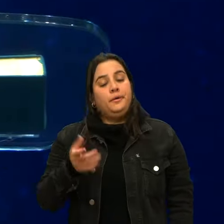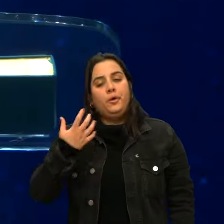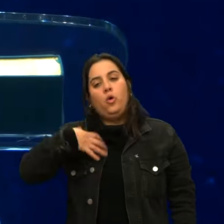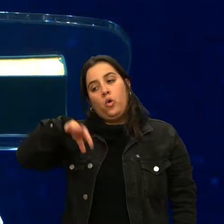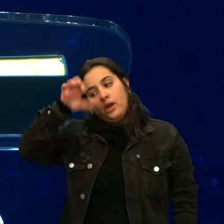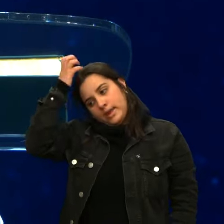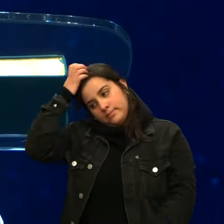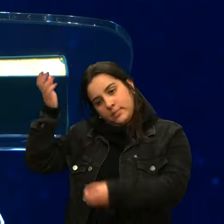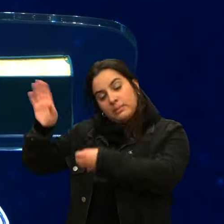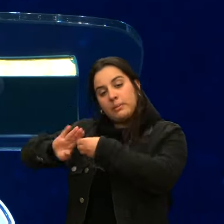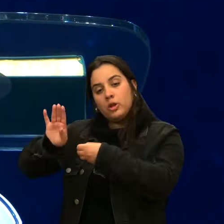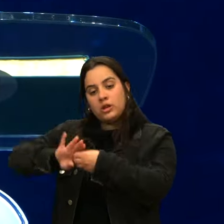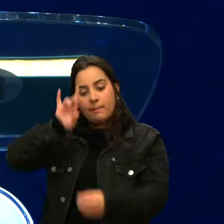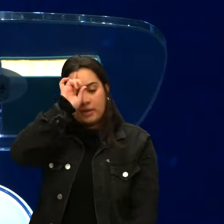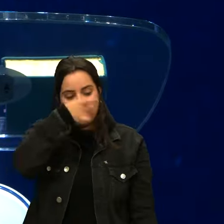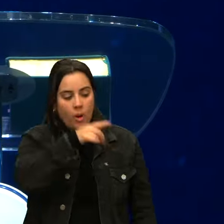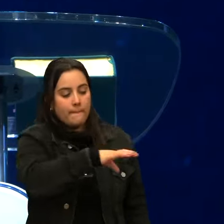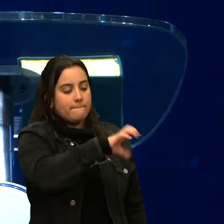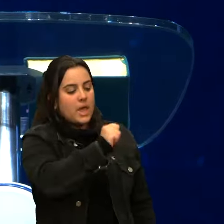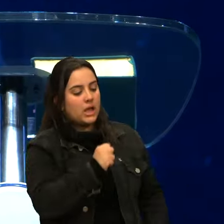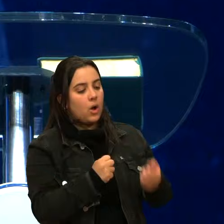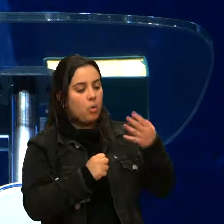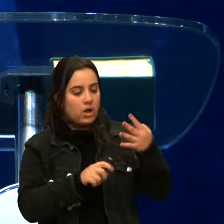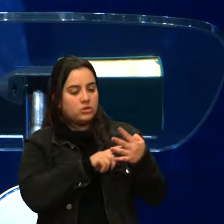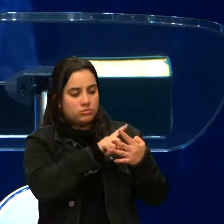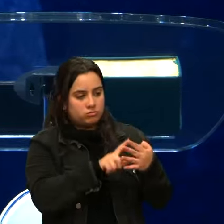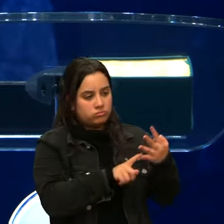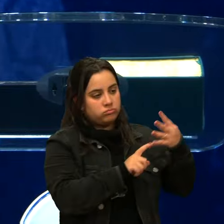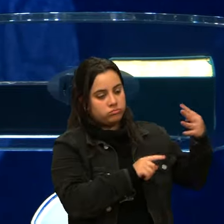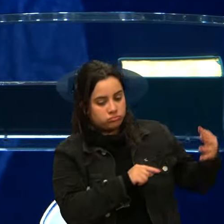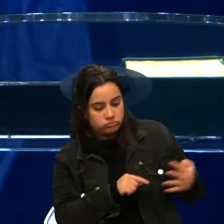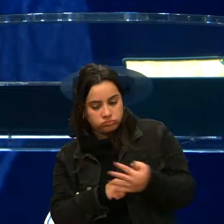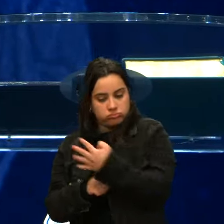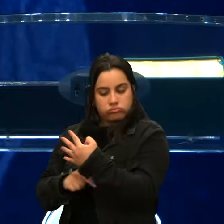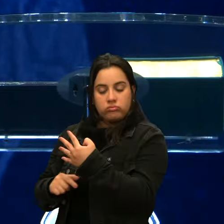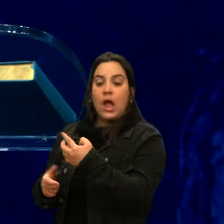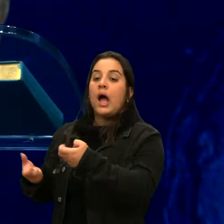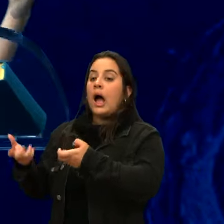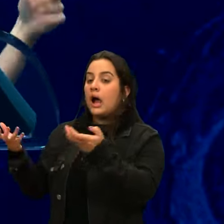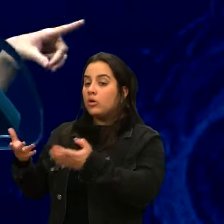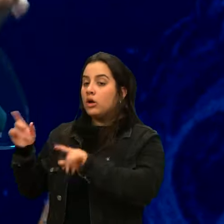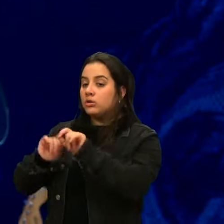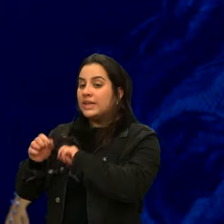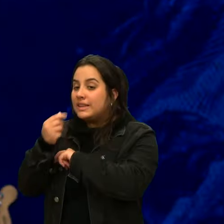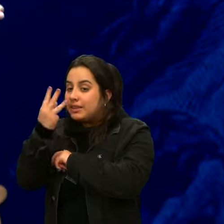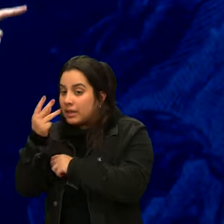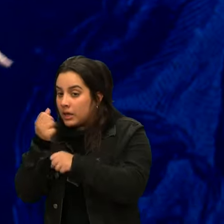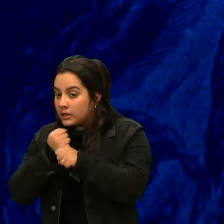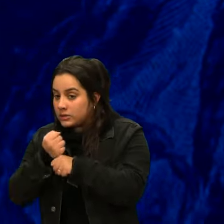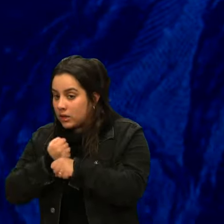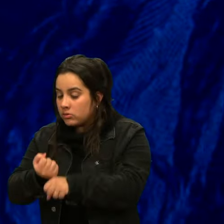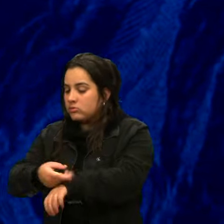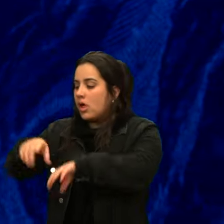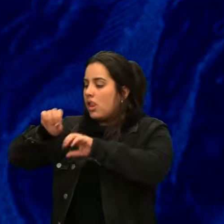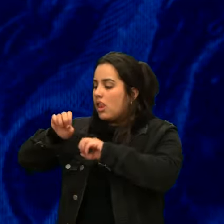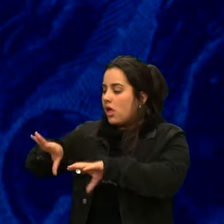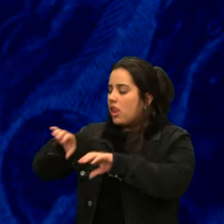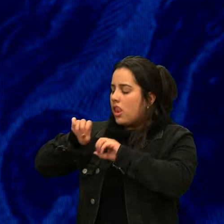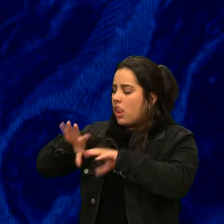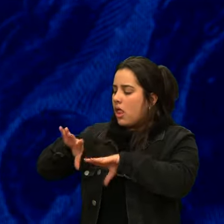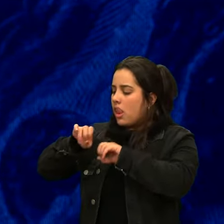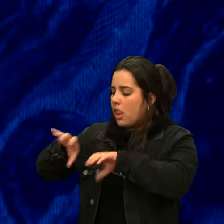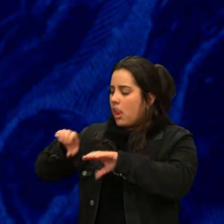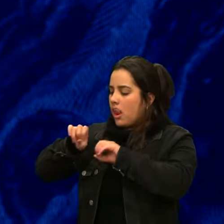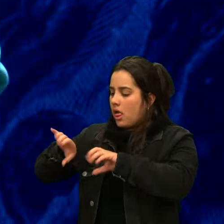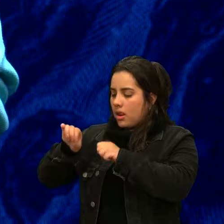e ele falou, agora nós vamos, durante 3 anos, ensinar e educar esses jovens para que eles possam me